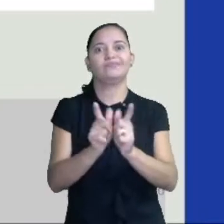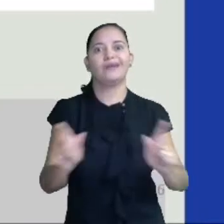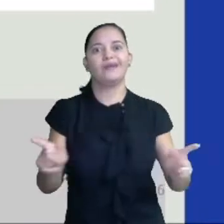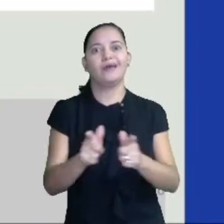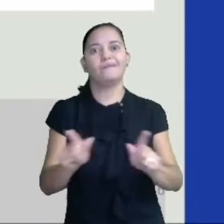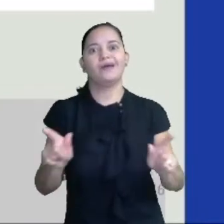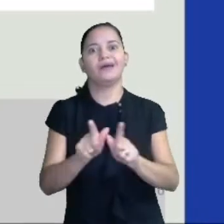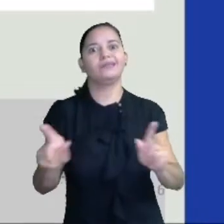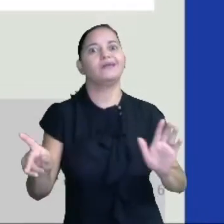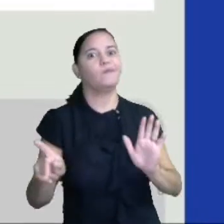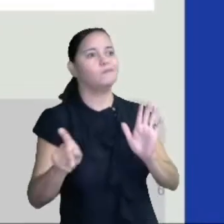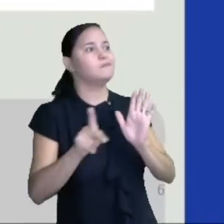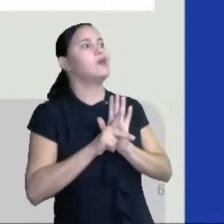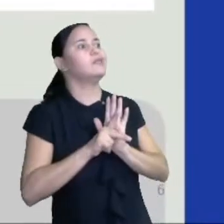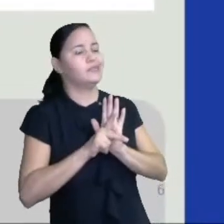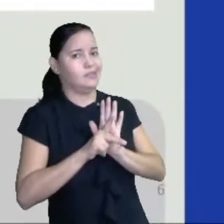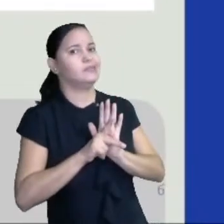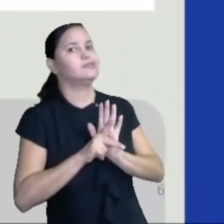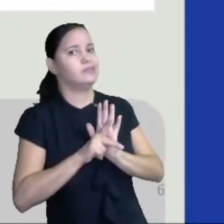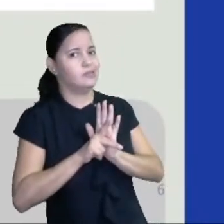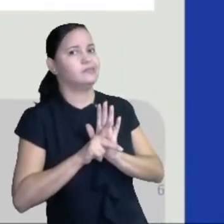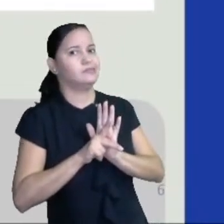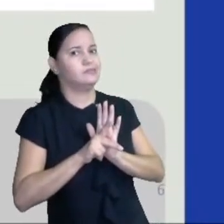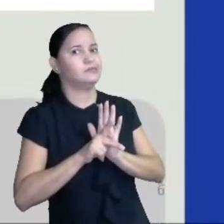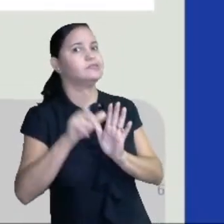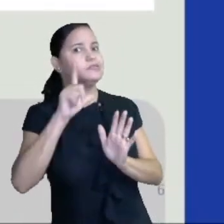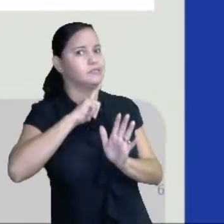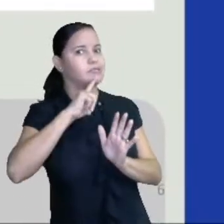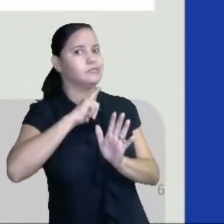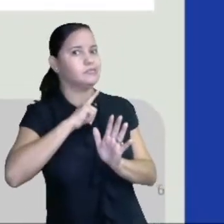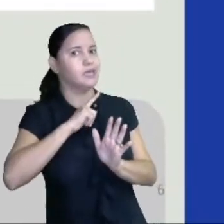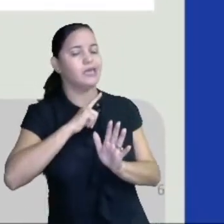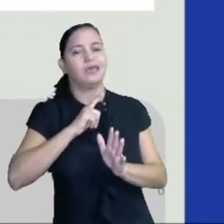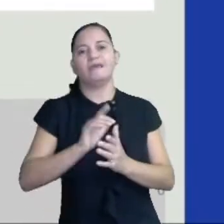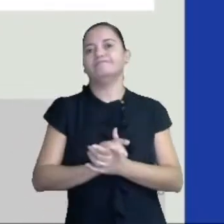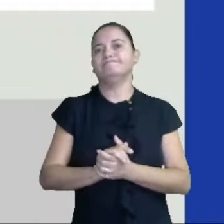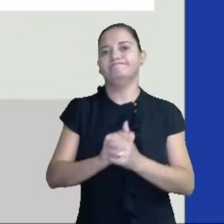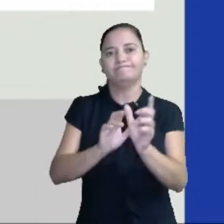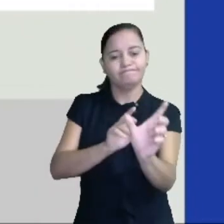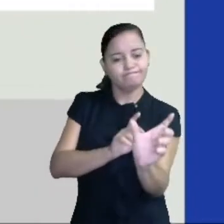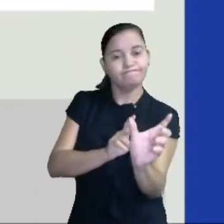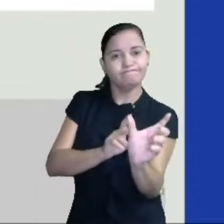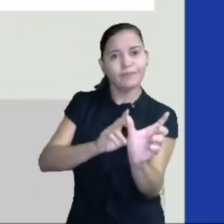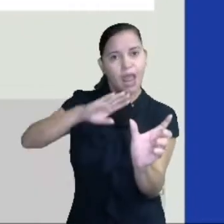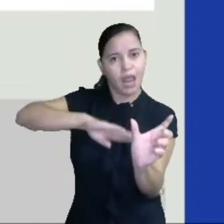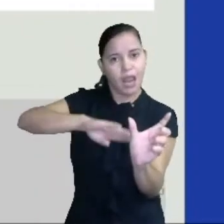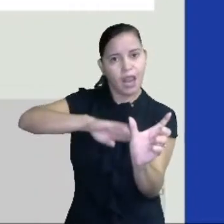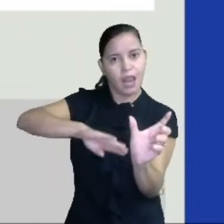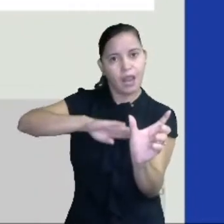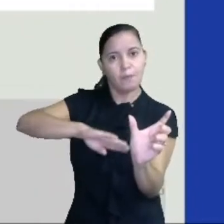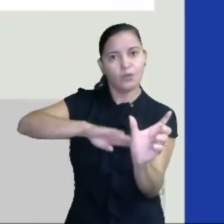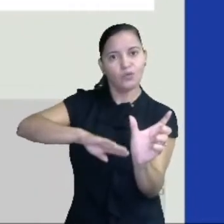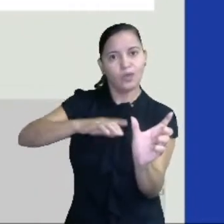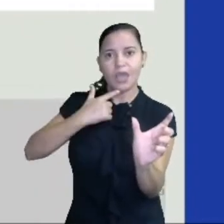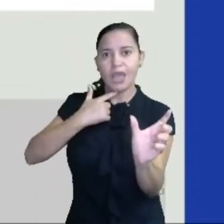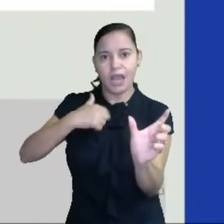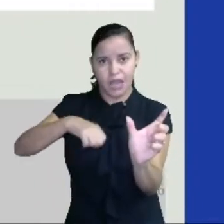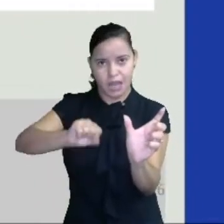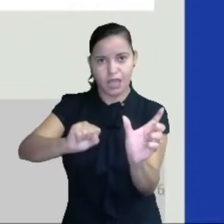qual pertence. A maior parte dos prefixos da língua portuguesa são de